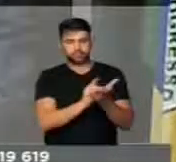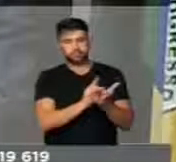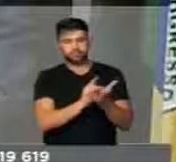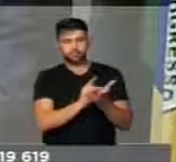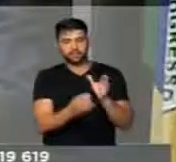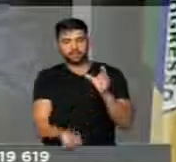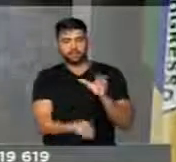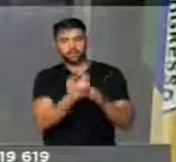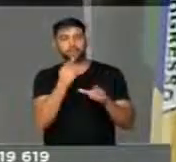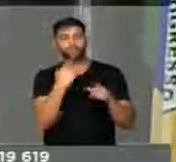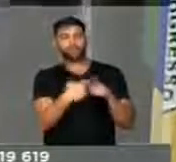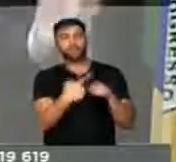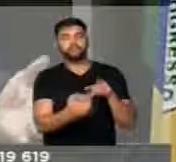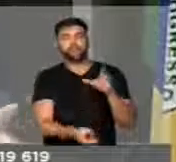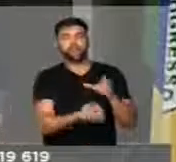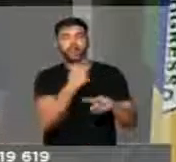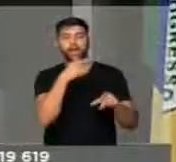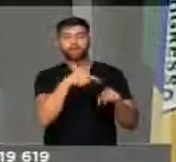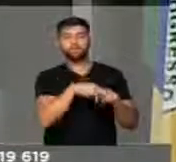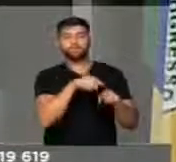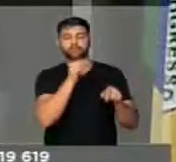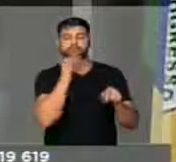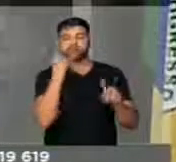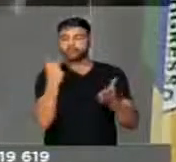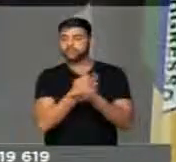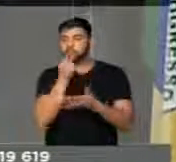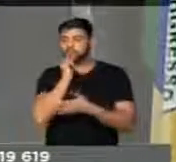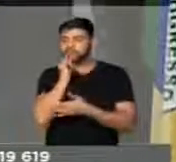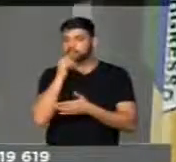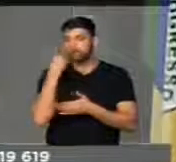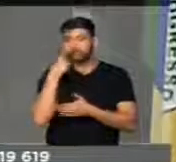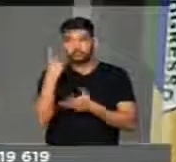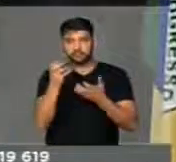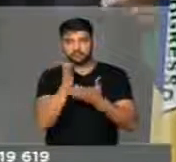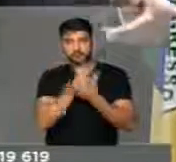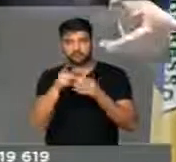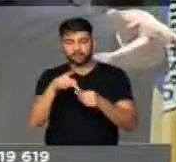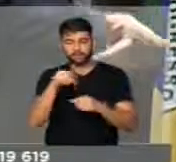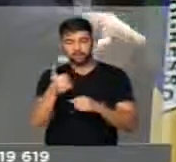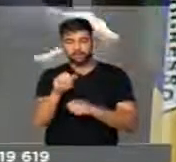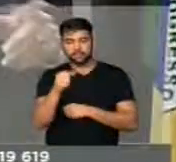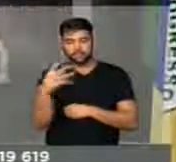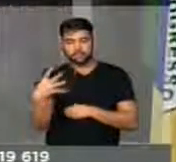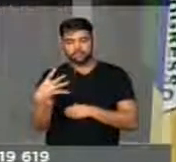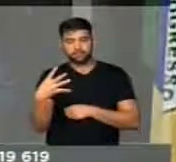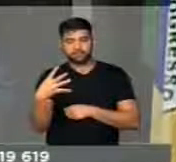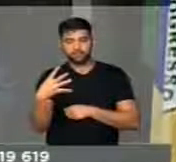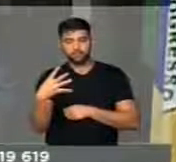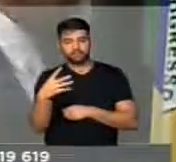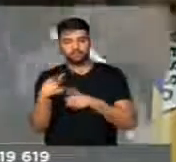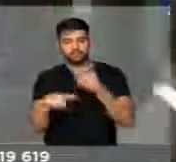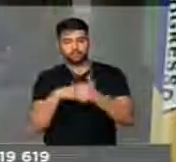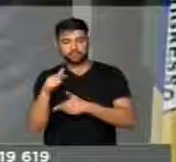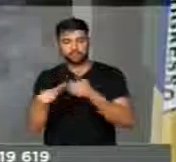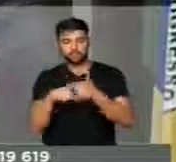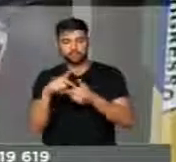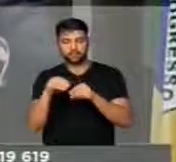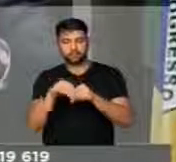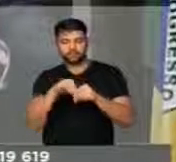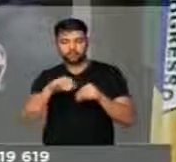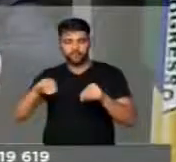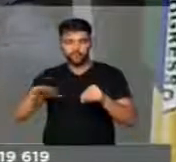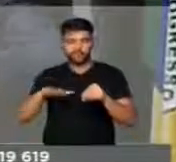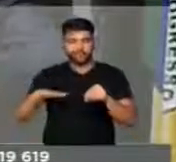da sua formação. Não pode acontecer, por exemplo, como vimos a Petrobras em 2014, atuar fora